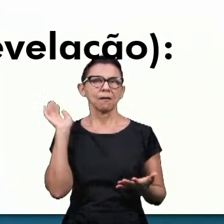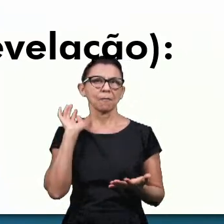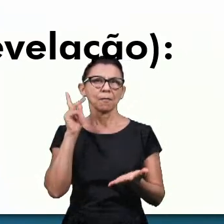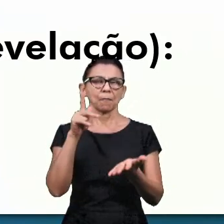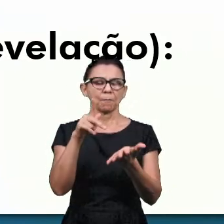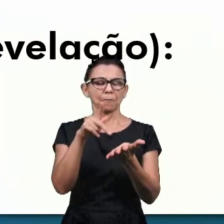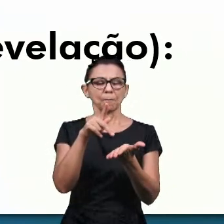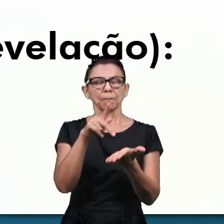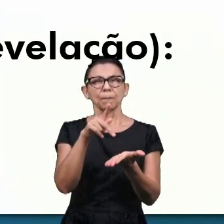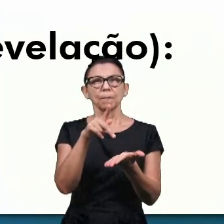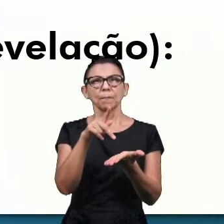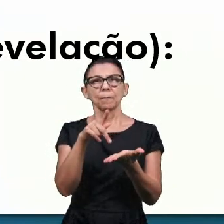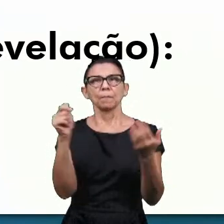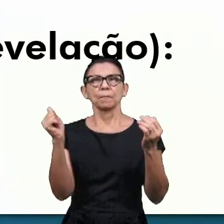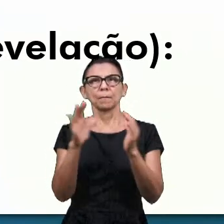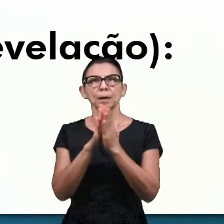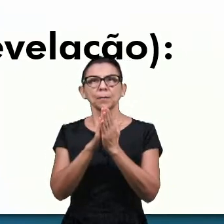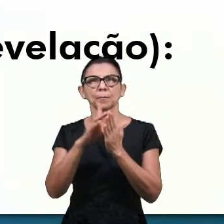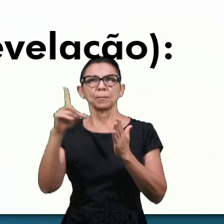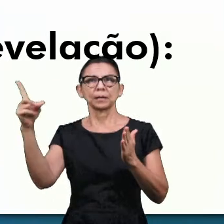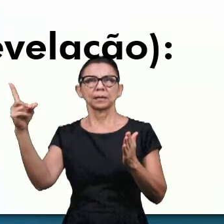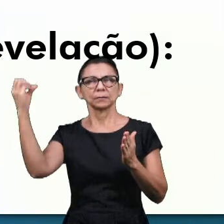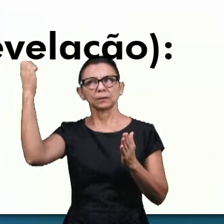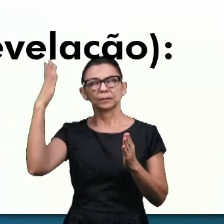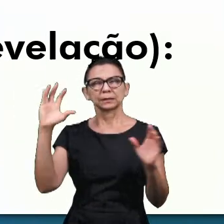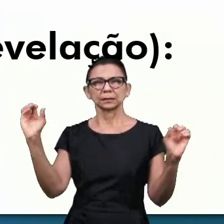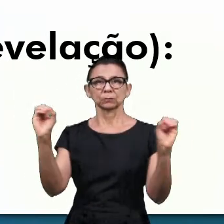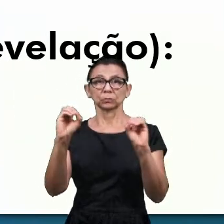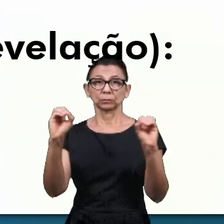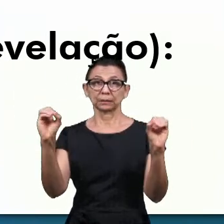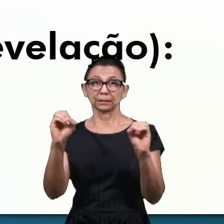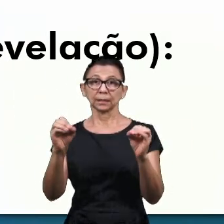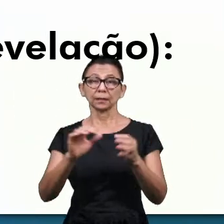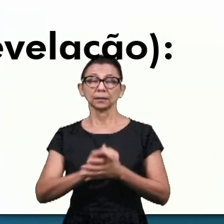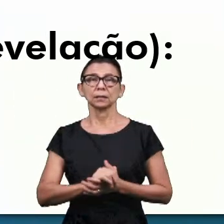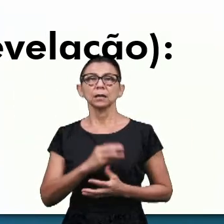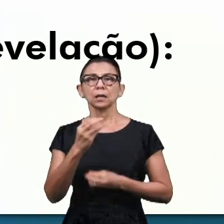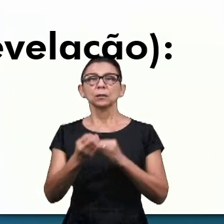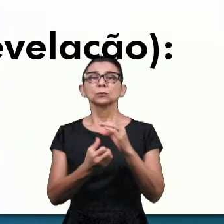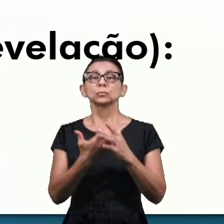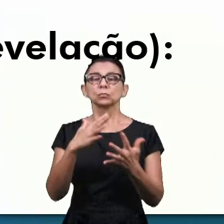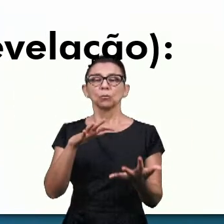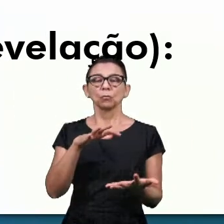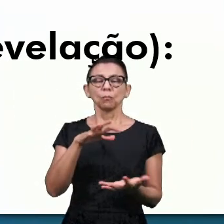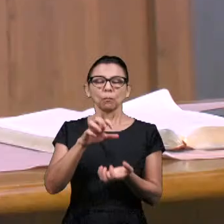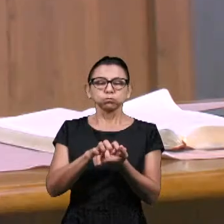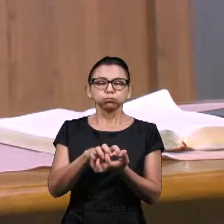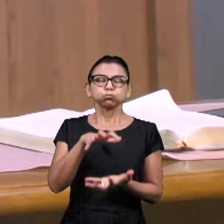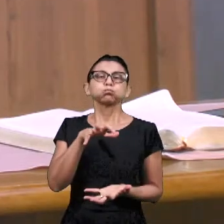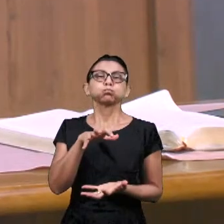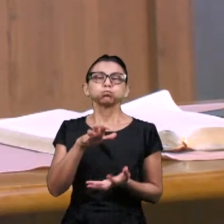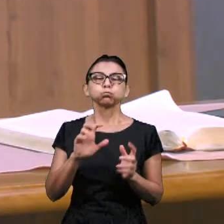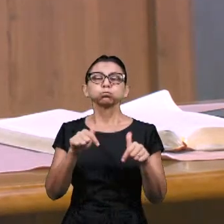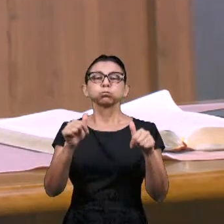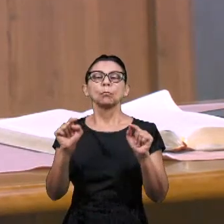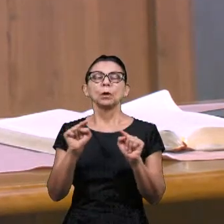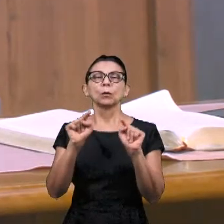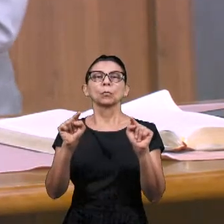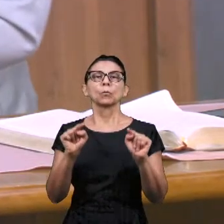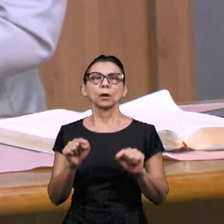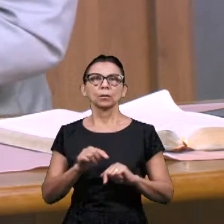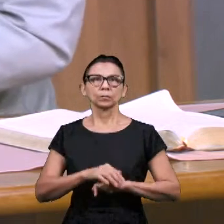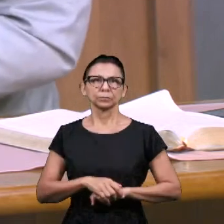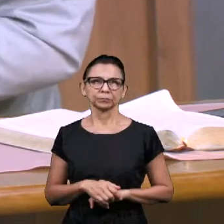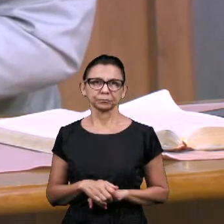revelação, de onde veio o fermento? Qual foi a ação correspondente a isso aqui? 2. Quem